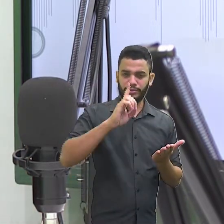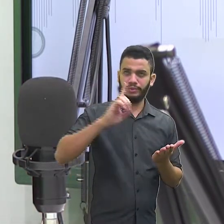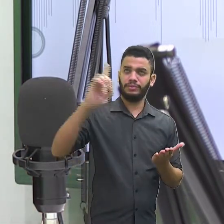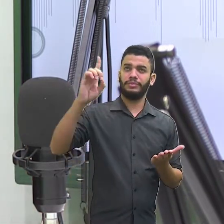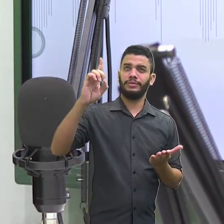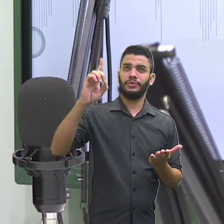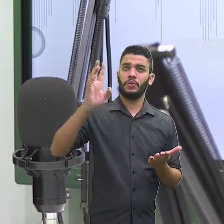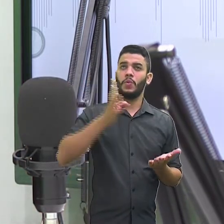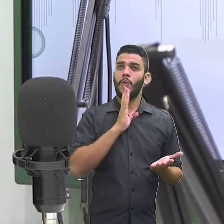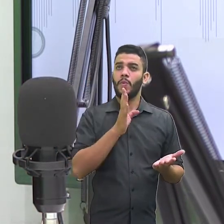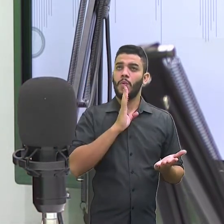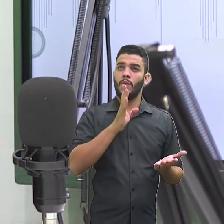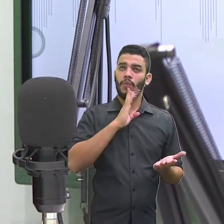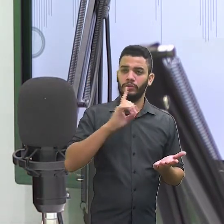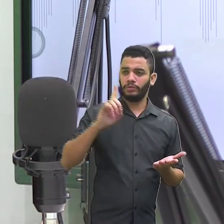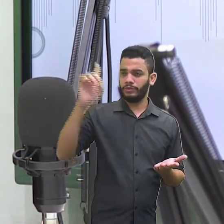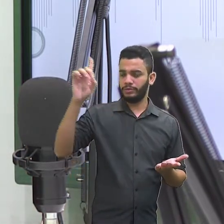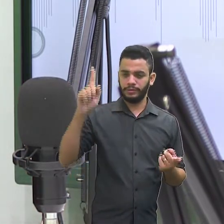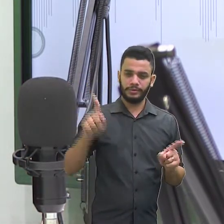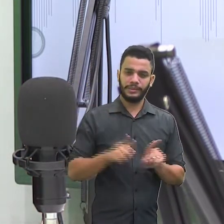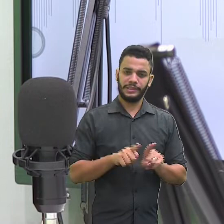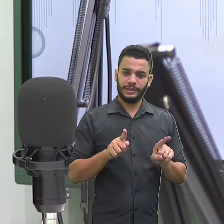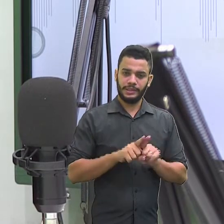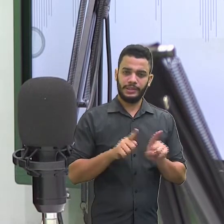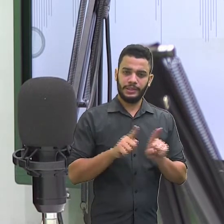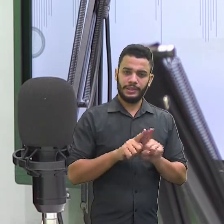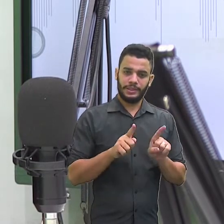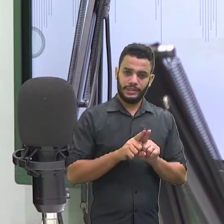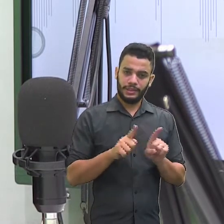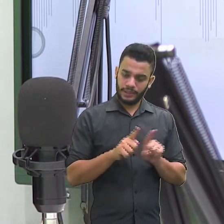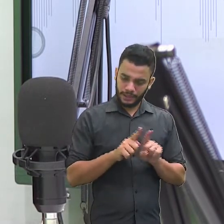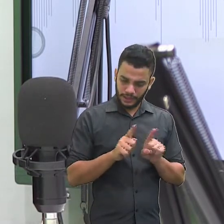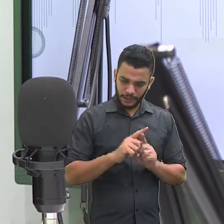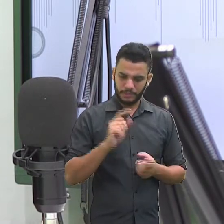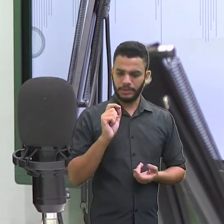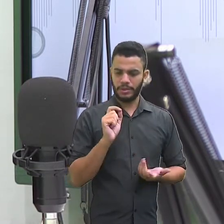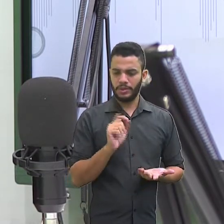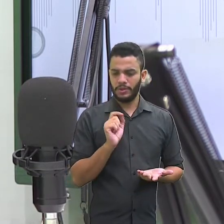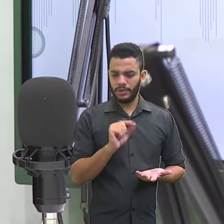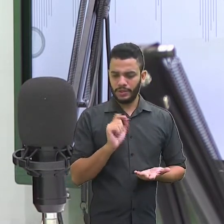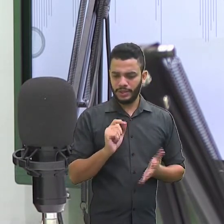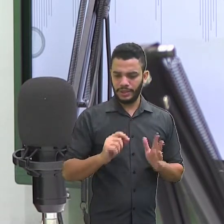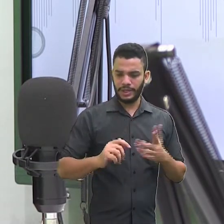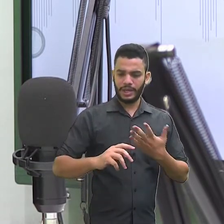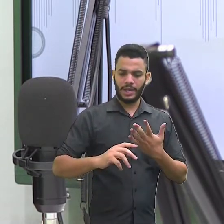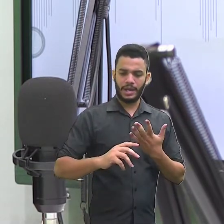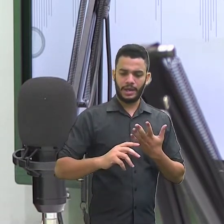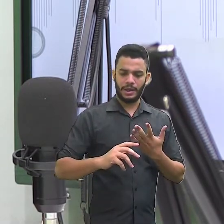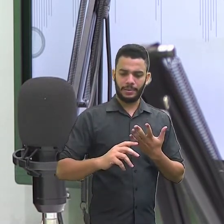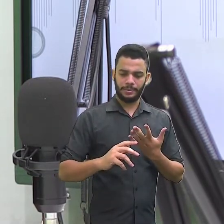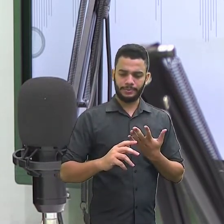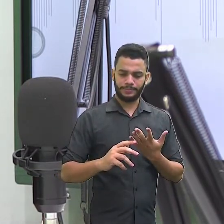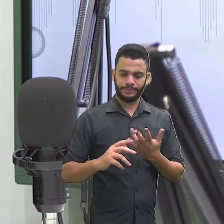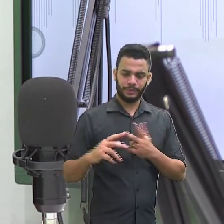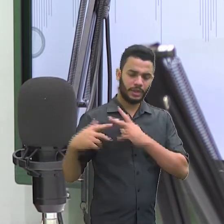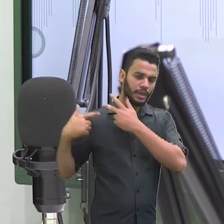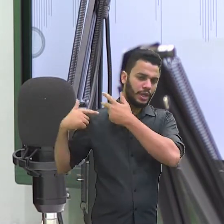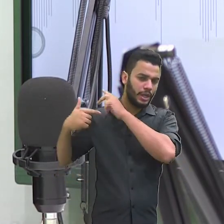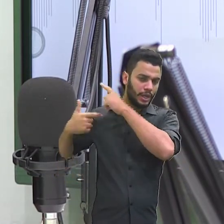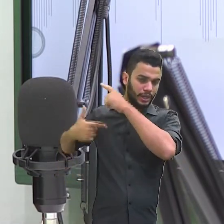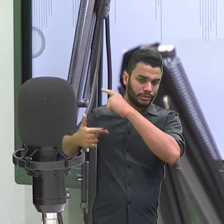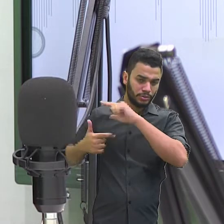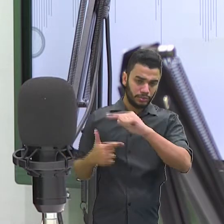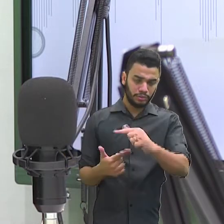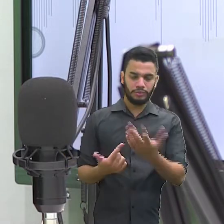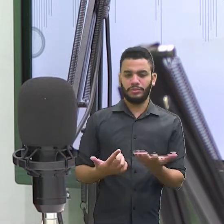bandeiras levantadas por mim, as ideologias defendidas por mim, têm a ver com os ensinamentos que eu os obtive em casa, a partir dos ensinamentos